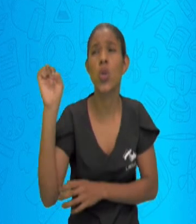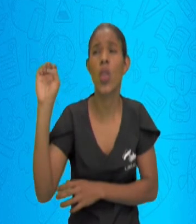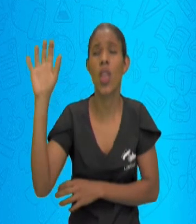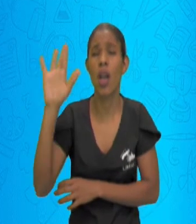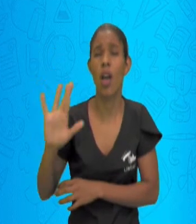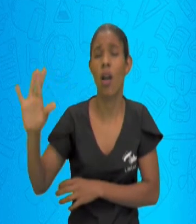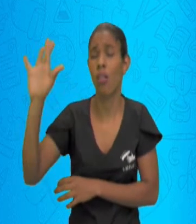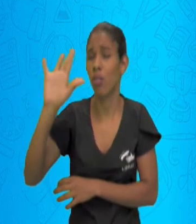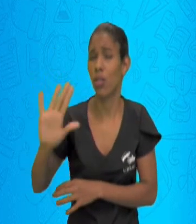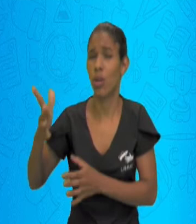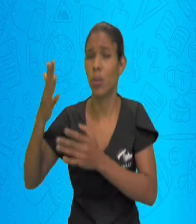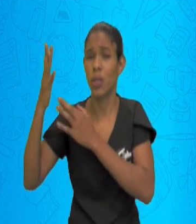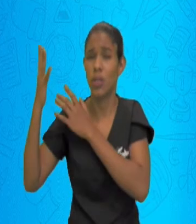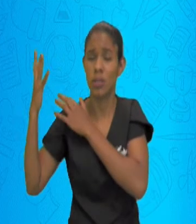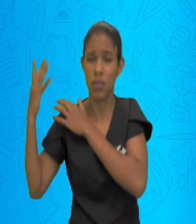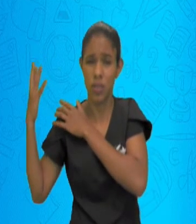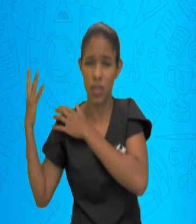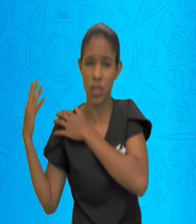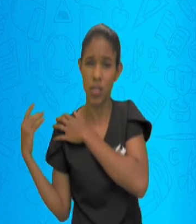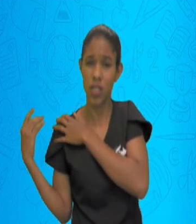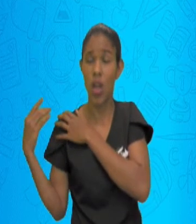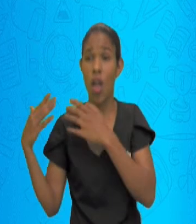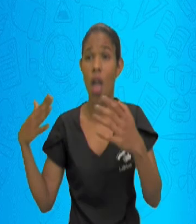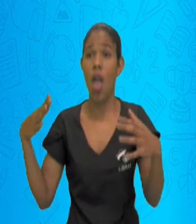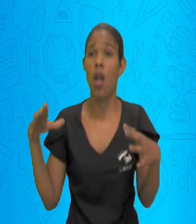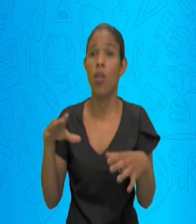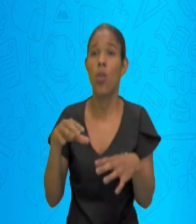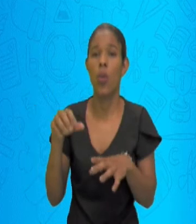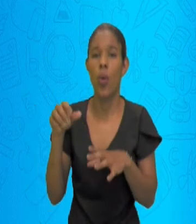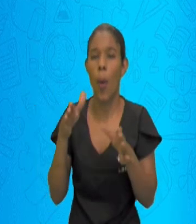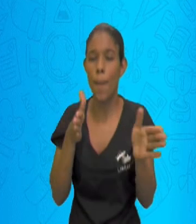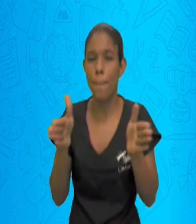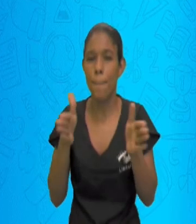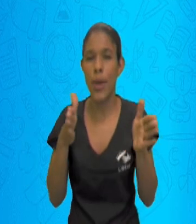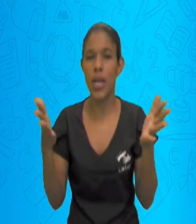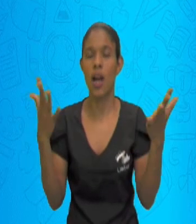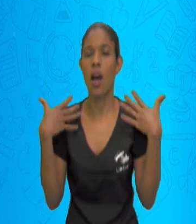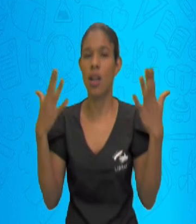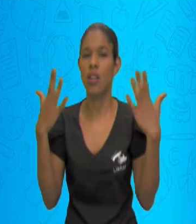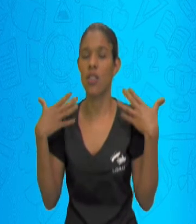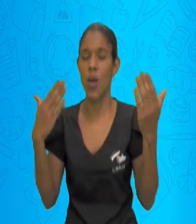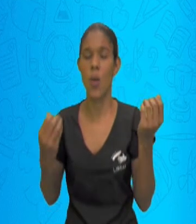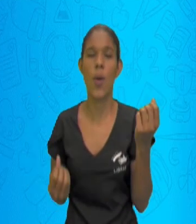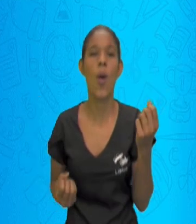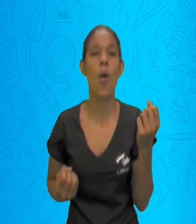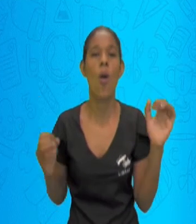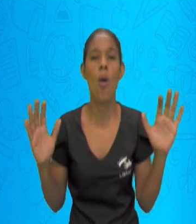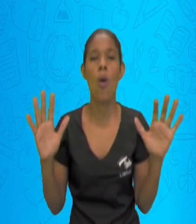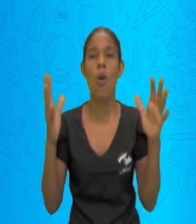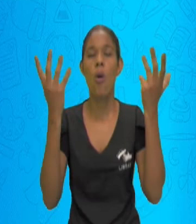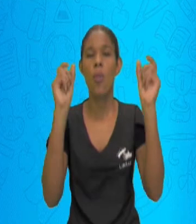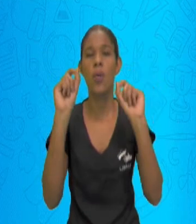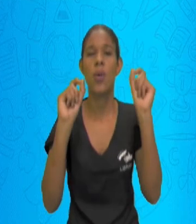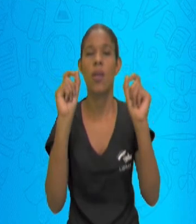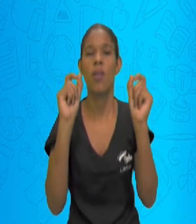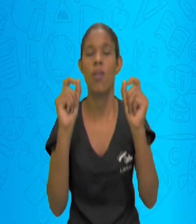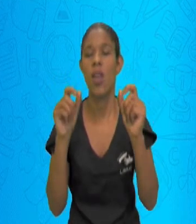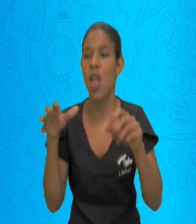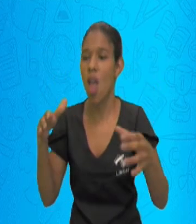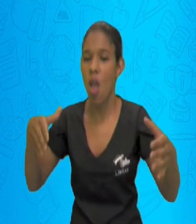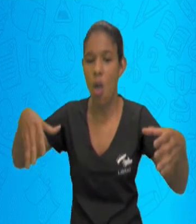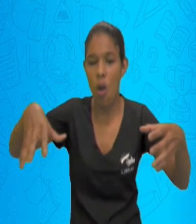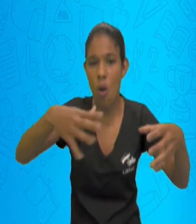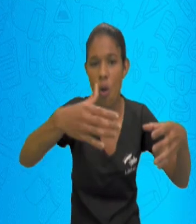durante o solstício de verão para comemorar o início da colheita. Por isso, tanta comida e tanta bebida, e era organizada pelos